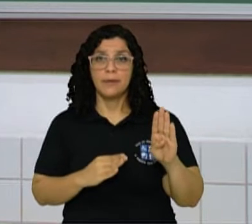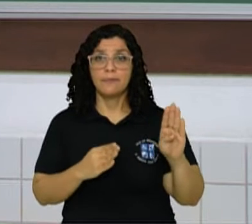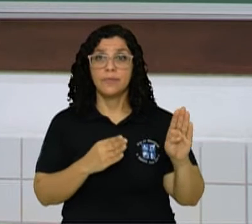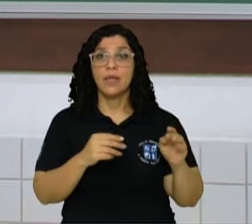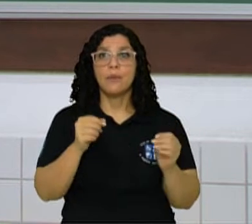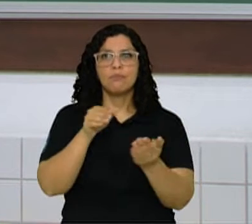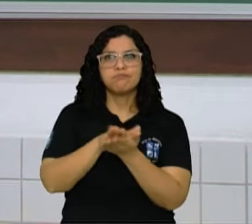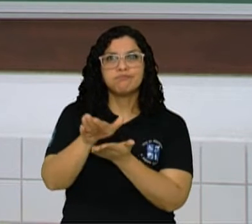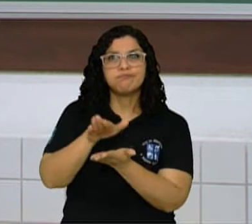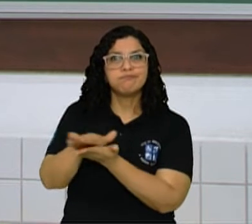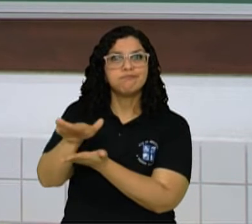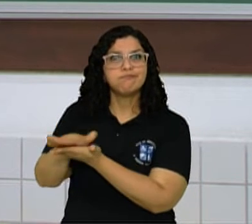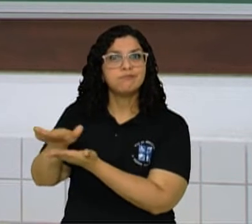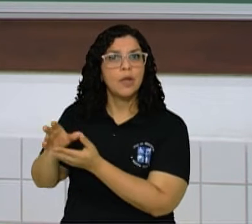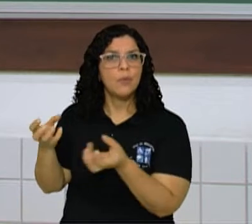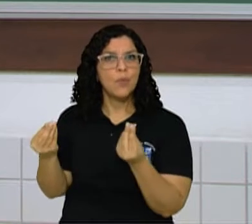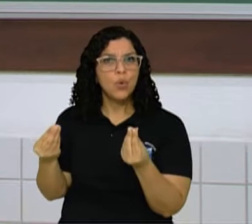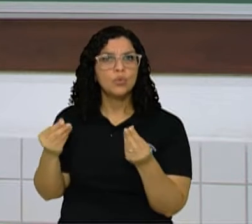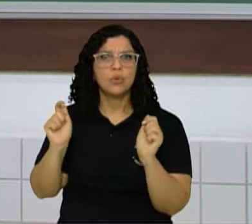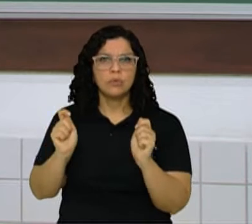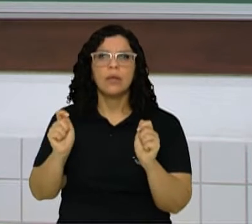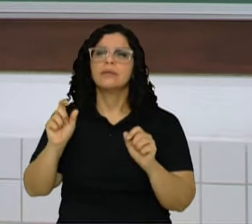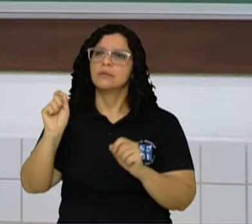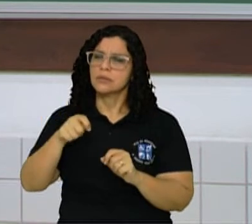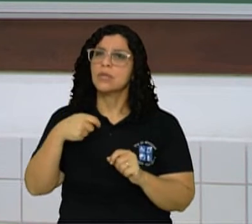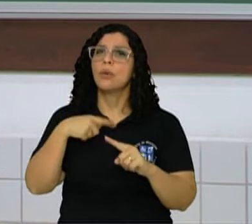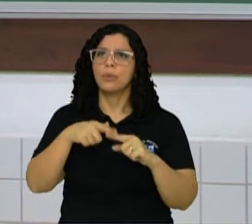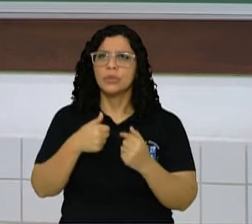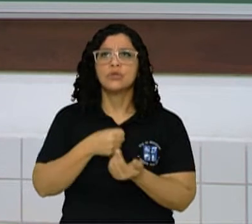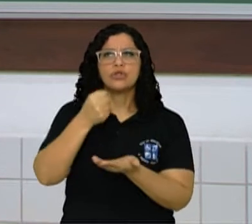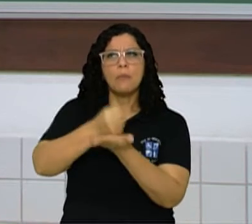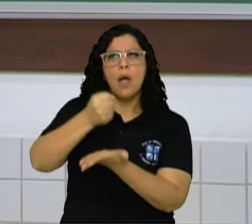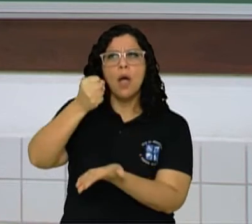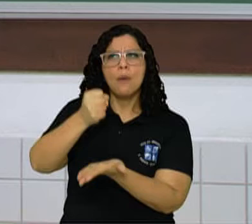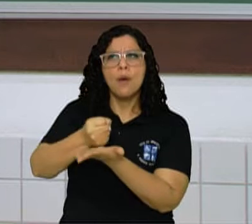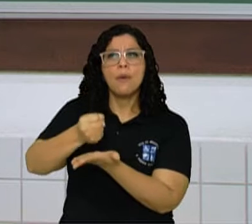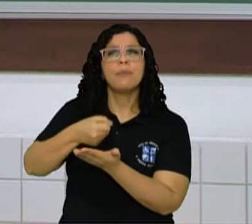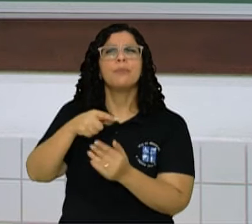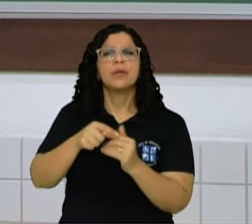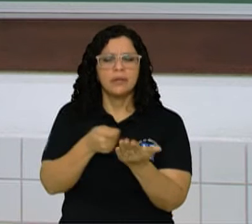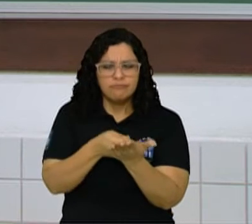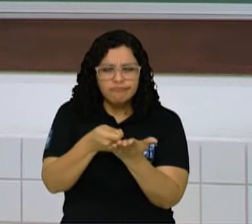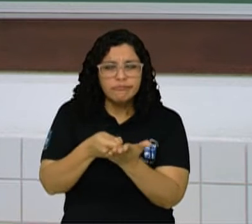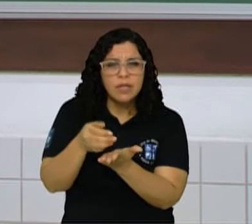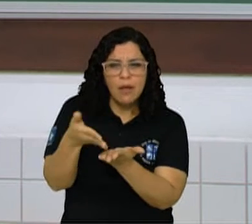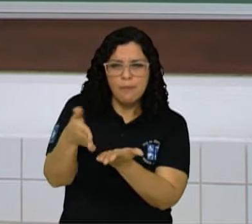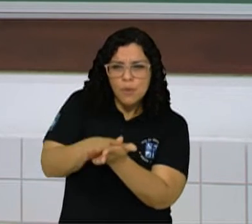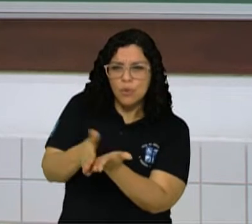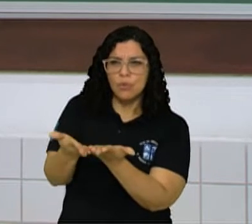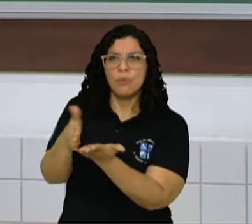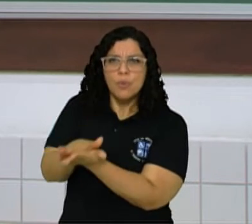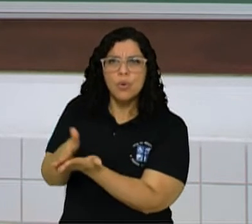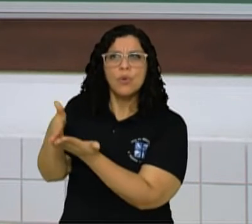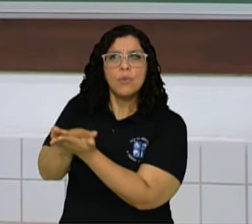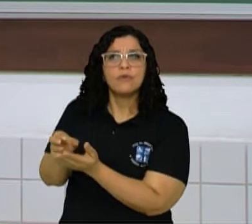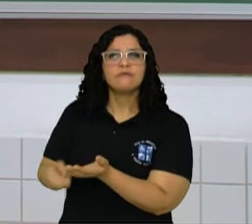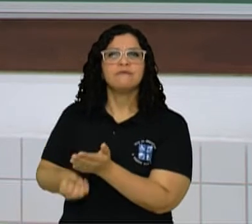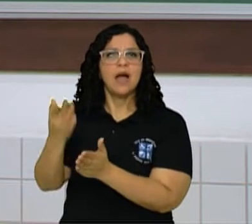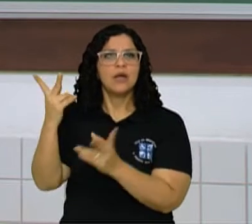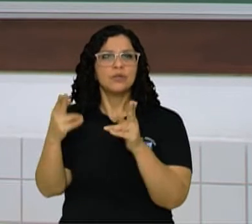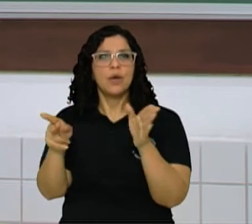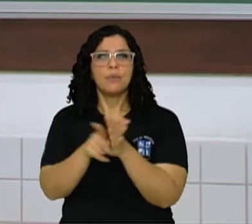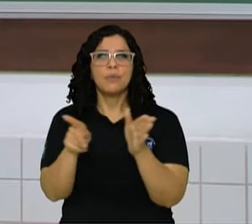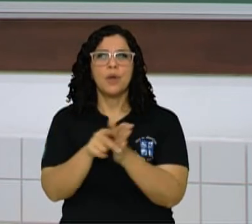sim, a reprodução seriada fez com que se conseguisse reproduzir, né, o mesmo conteúdo várias vezes, tendo assim